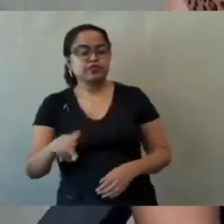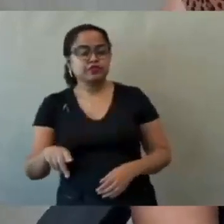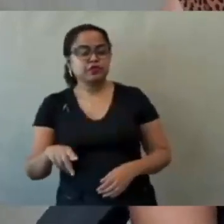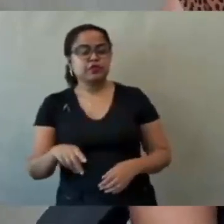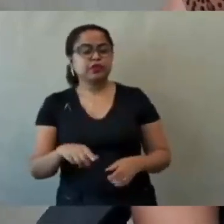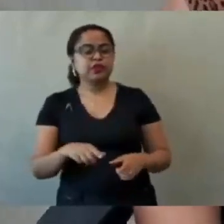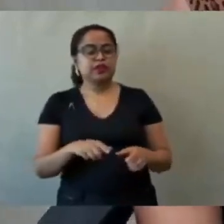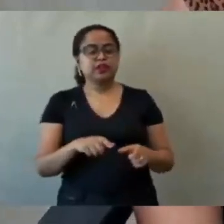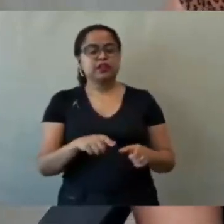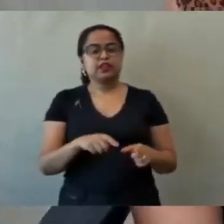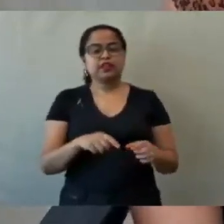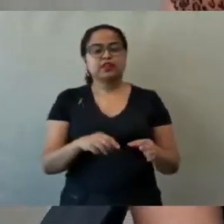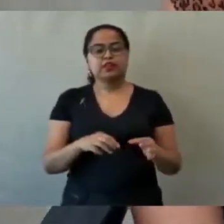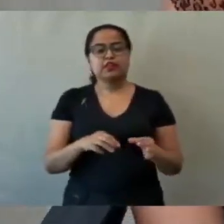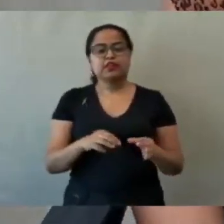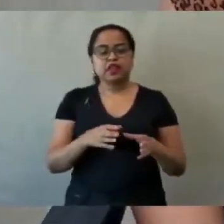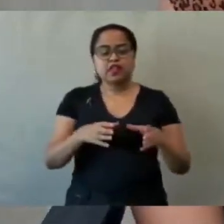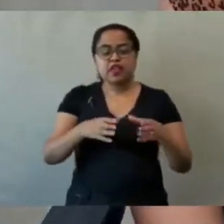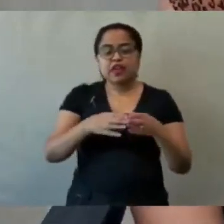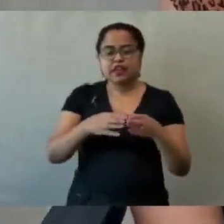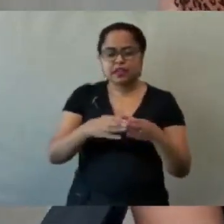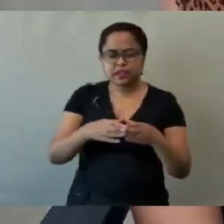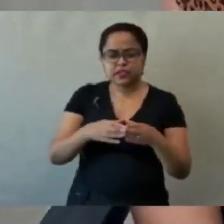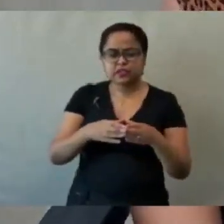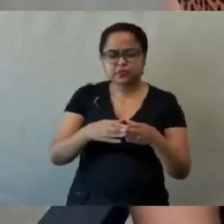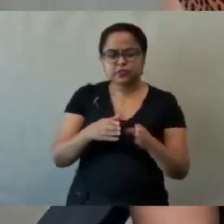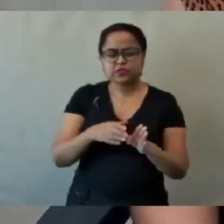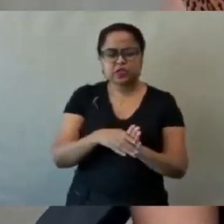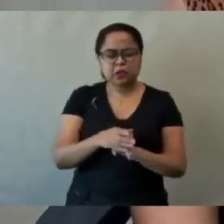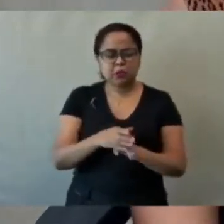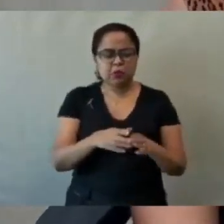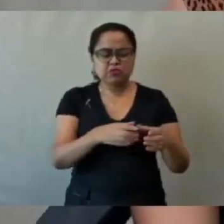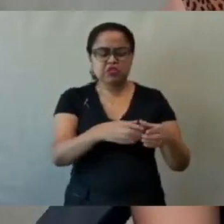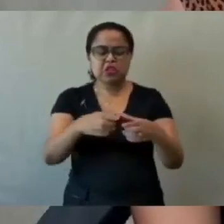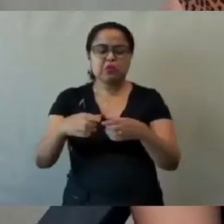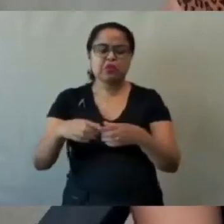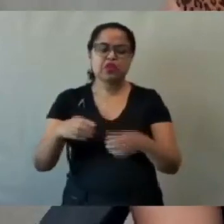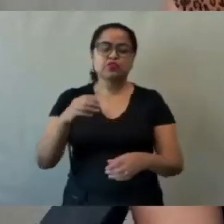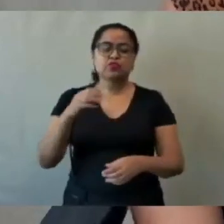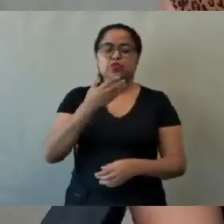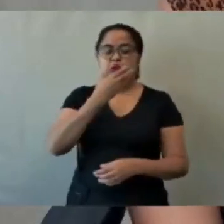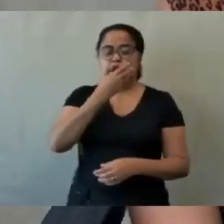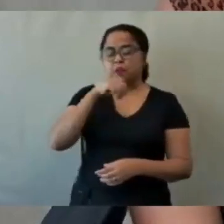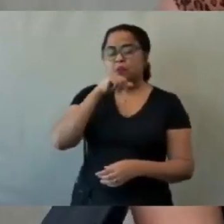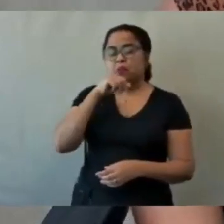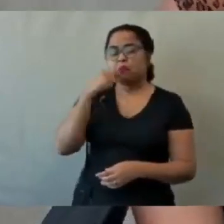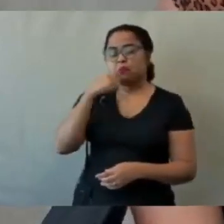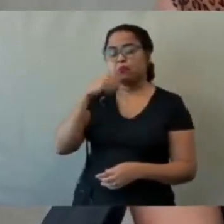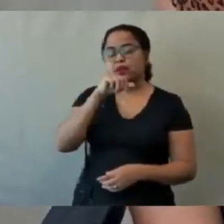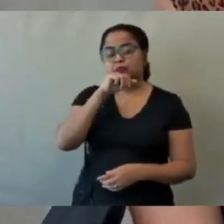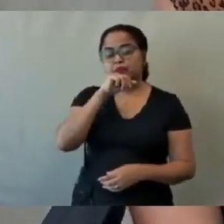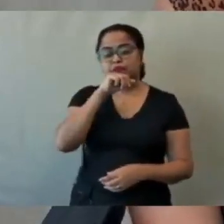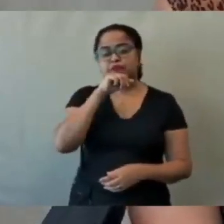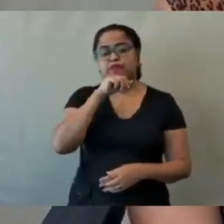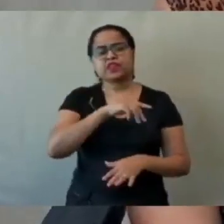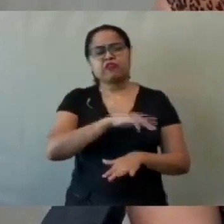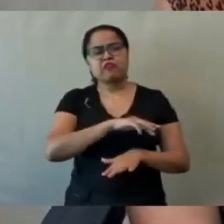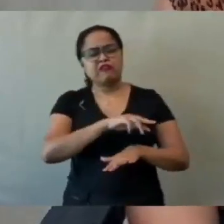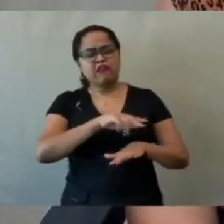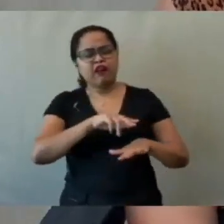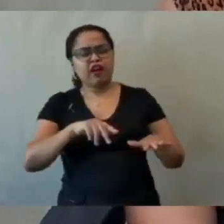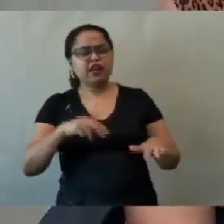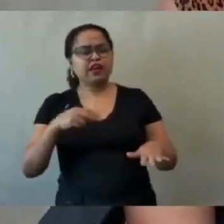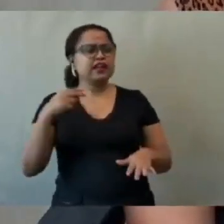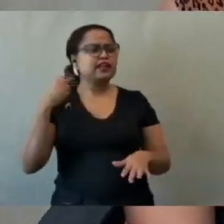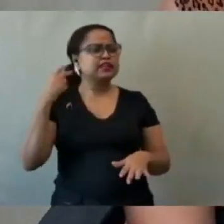do segmento de pais do Conselho. Estive também em todas as reuniões, assim como vários colegas, né,